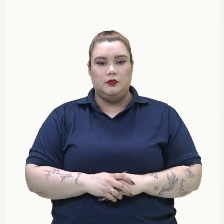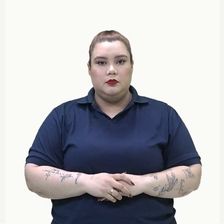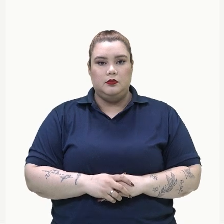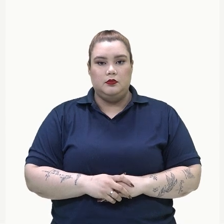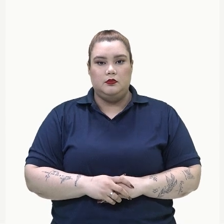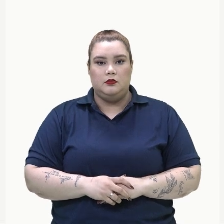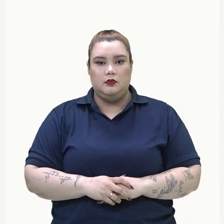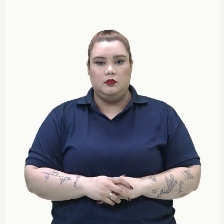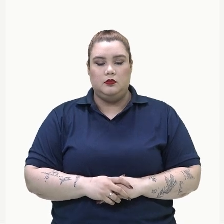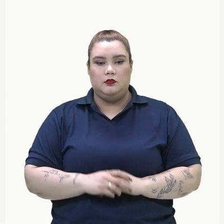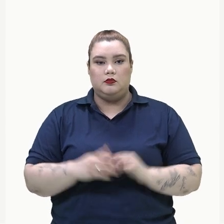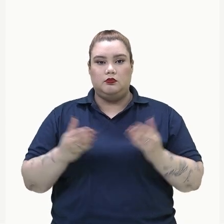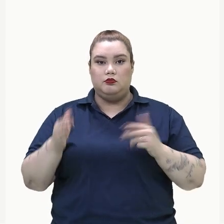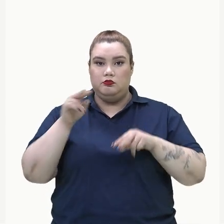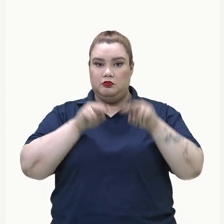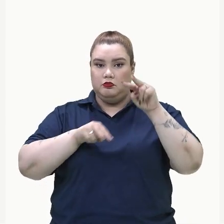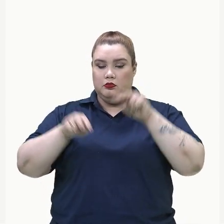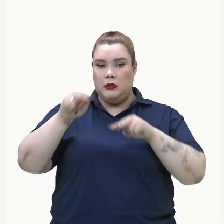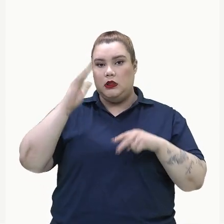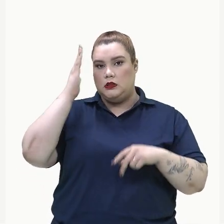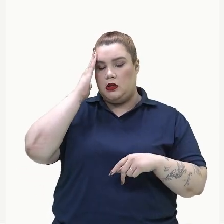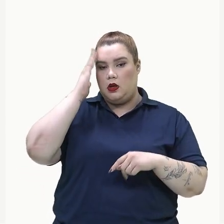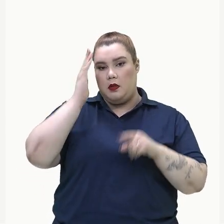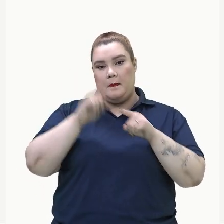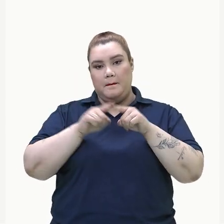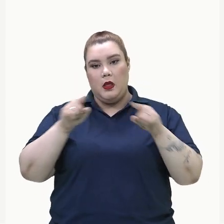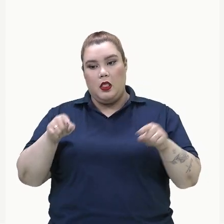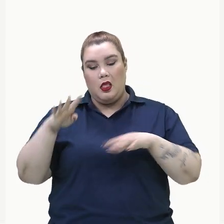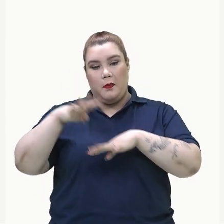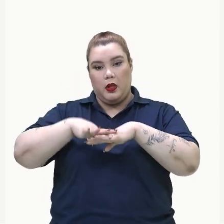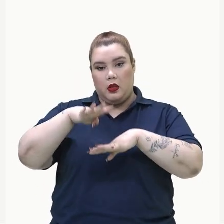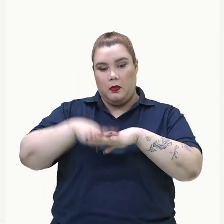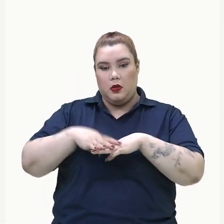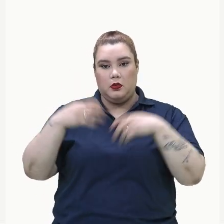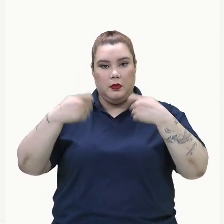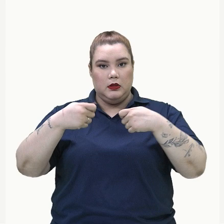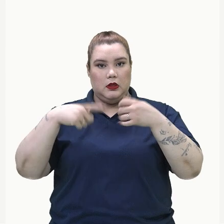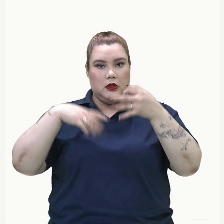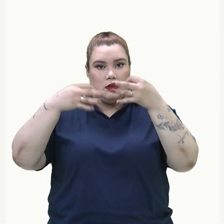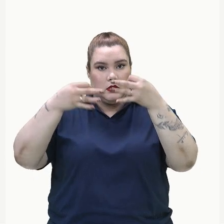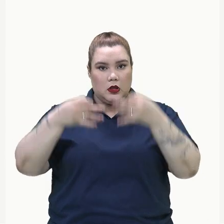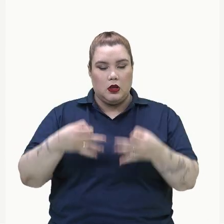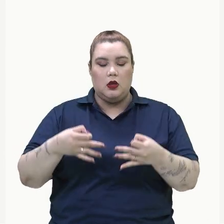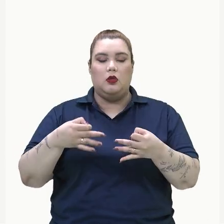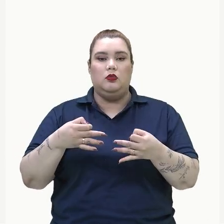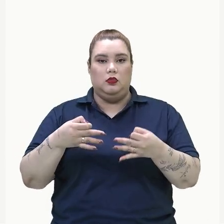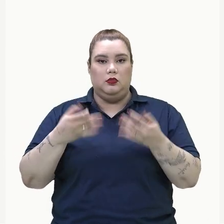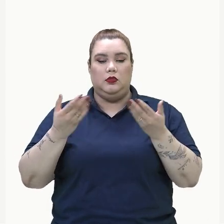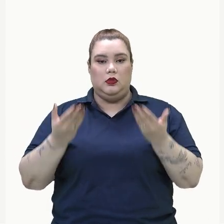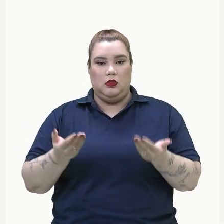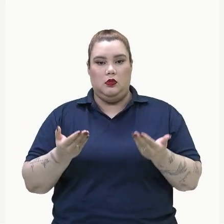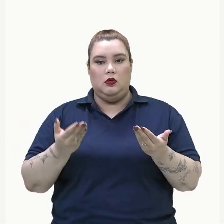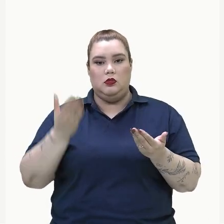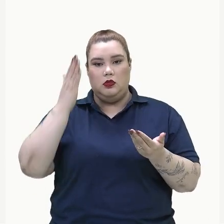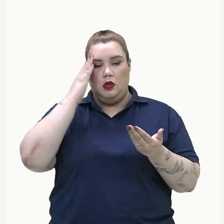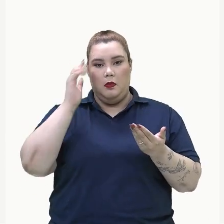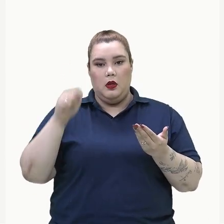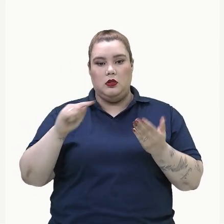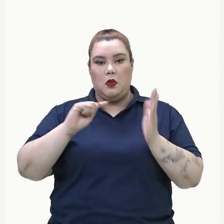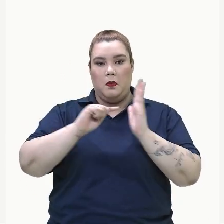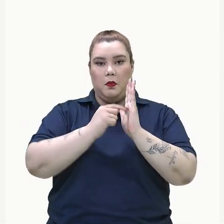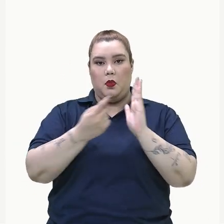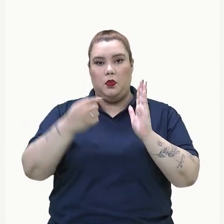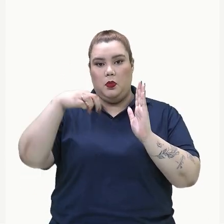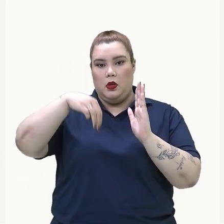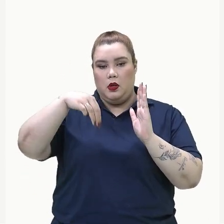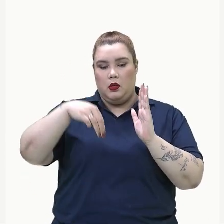Então, visualmente a gente tem uma ideia, mas algebricamente a gente tem a precisão, né? Utilizando então aí o ponto médio, a gente tem a